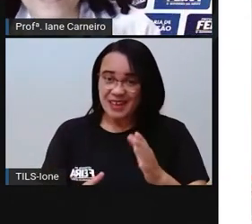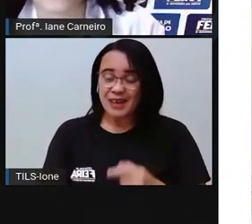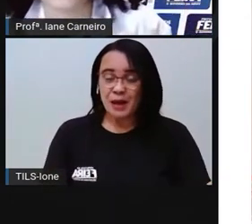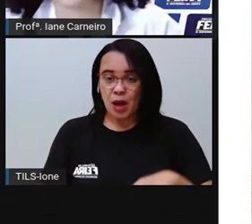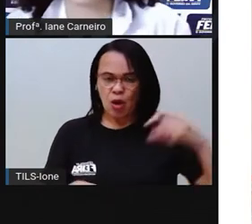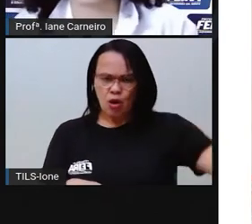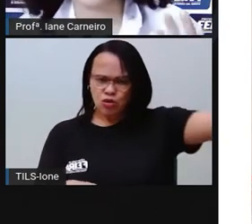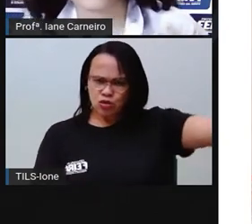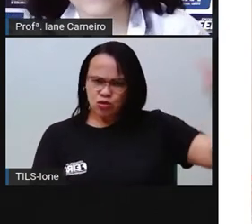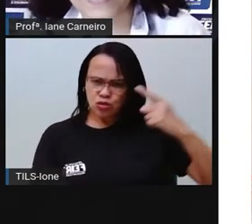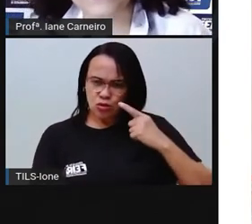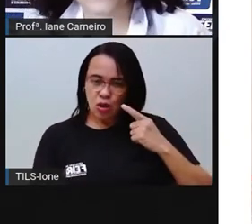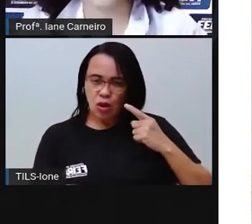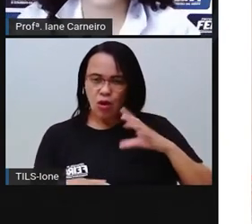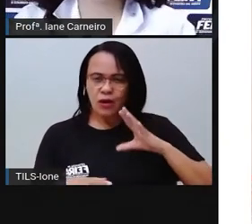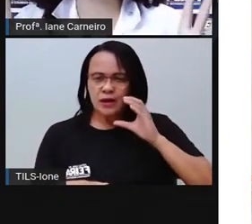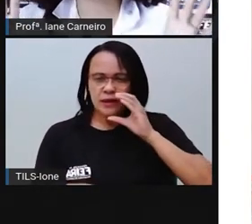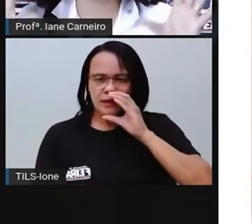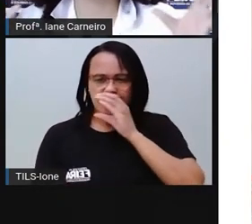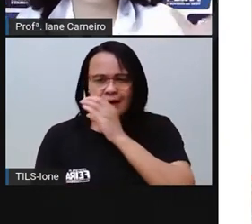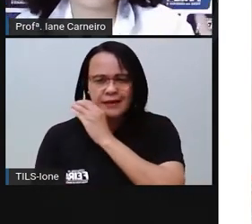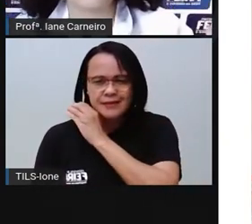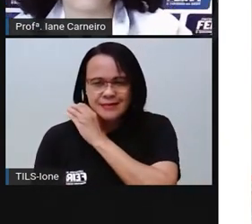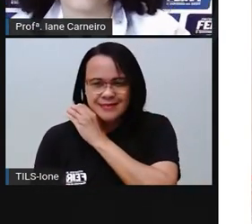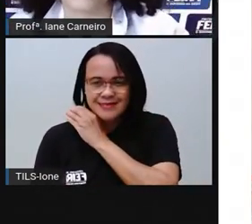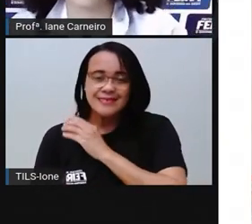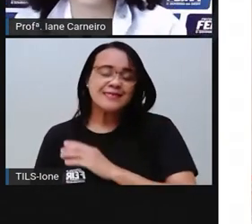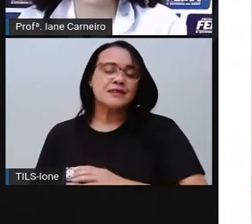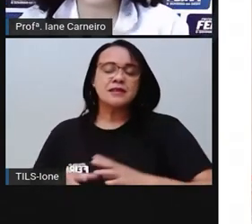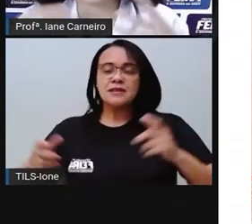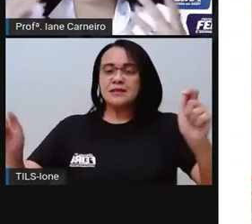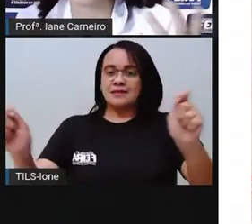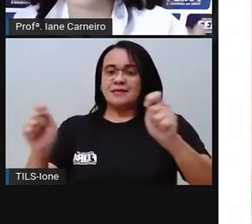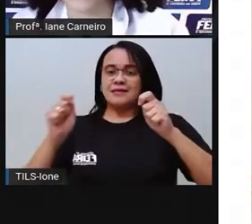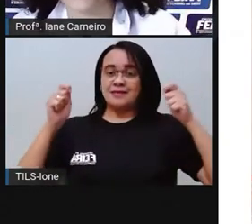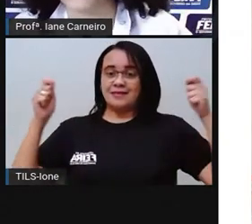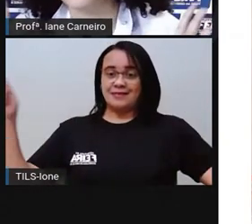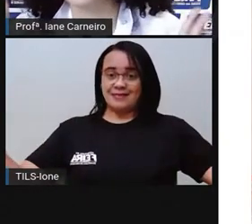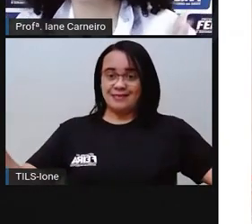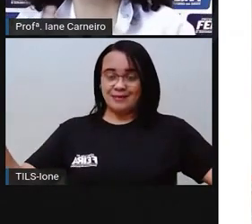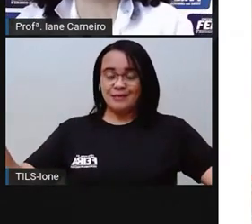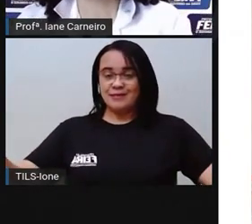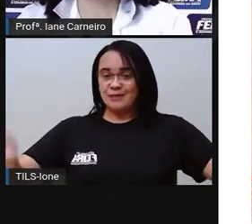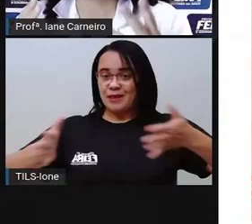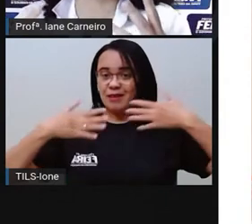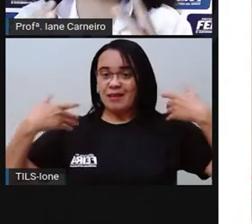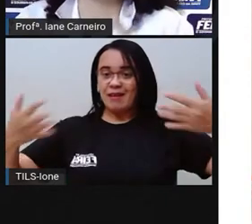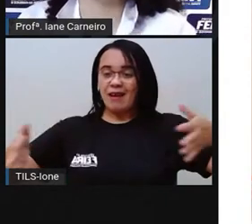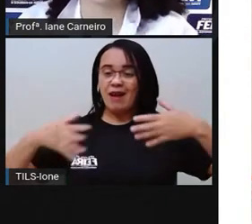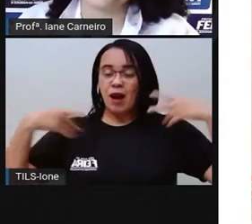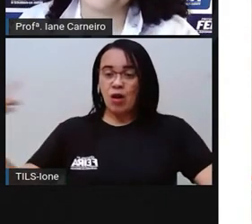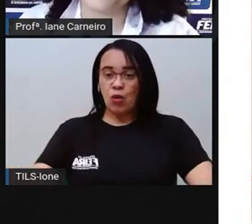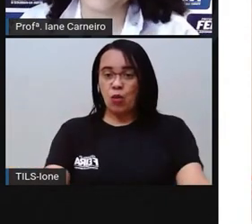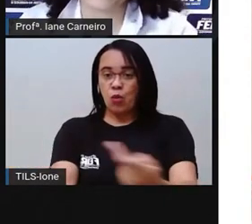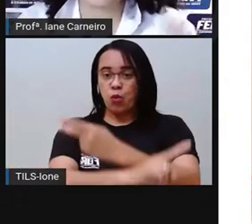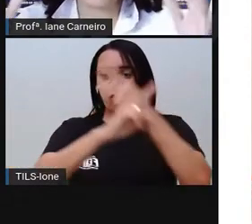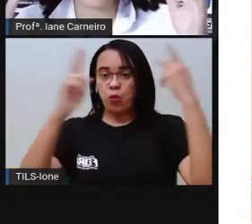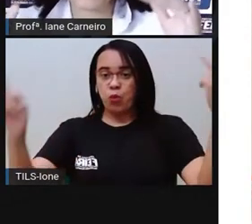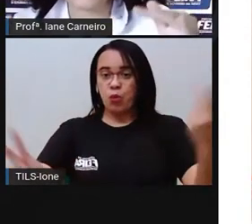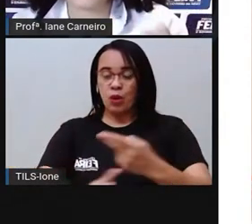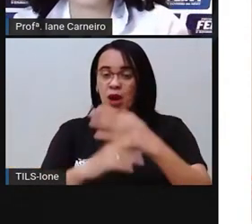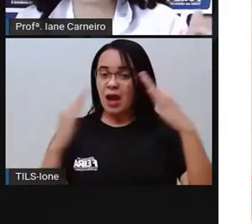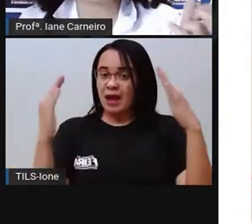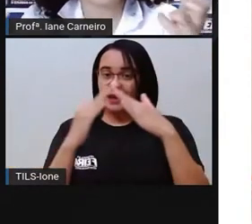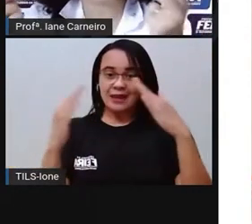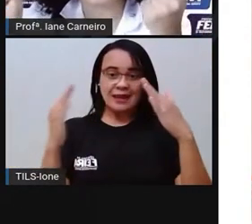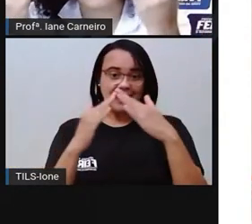né, acaba que nossa casa ela fica sem umidade, né, ela fica mais seca realmente. Quando está na chuva, né, que está